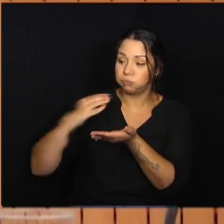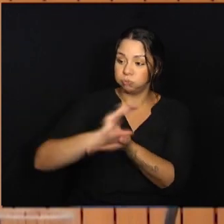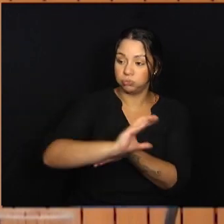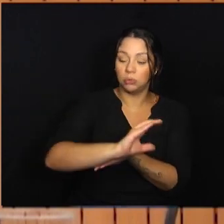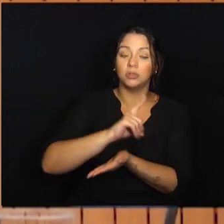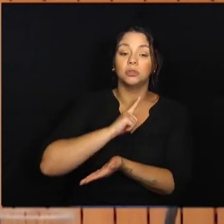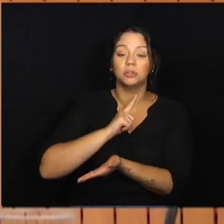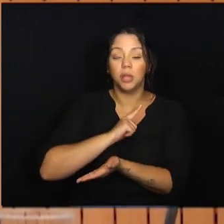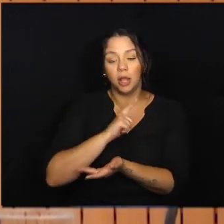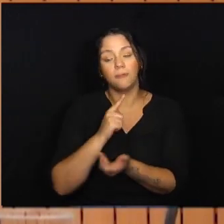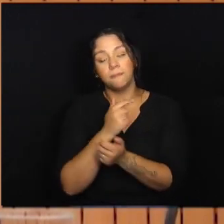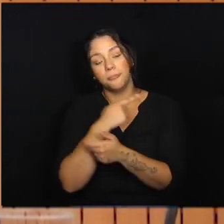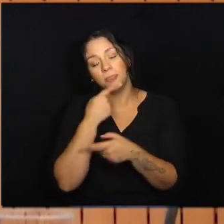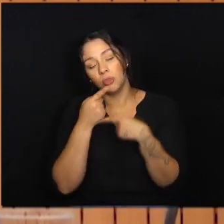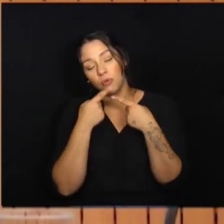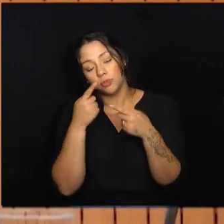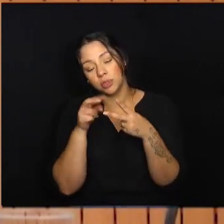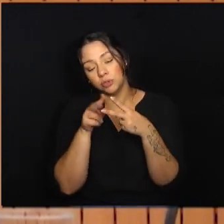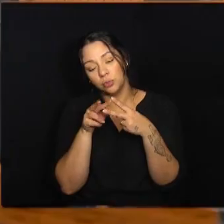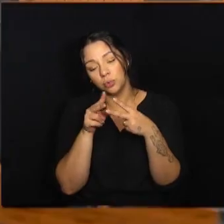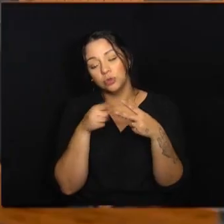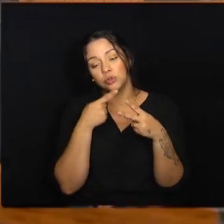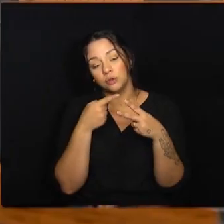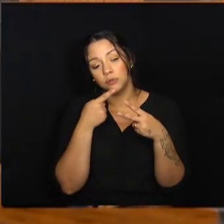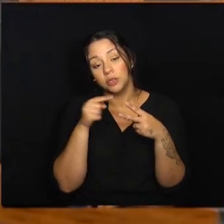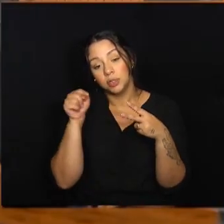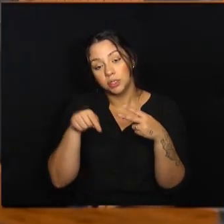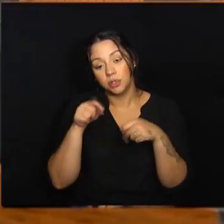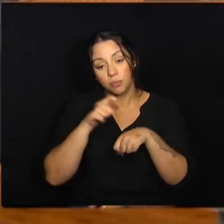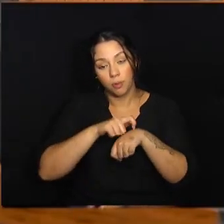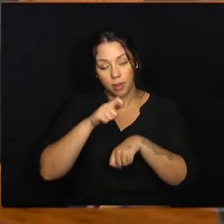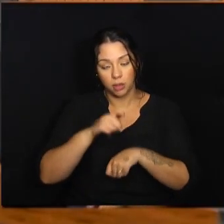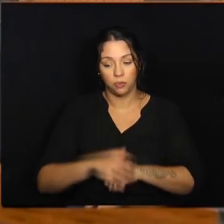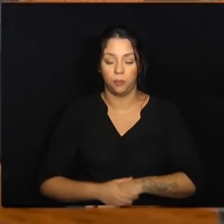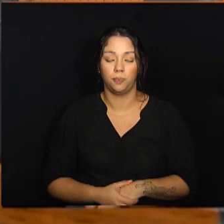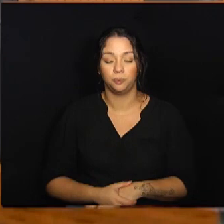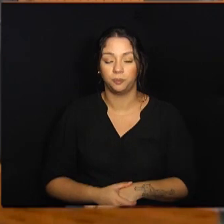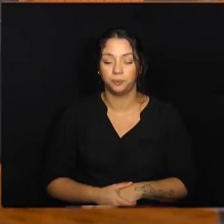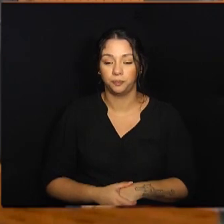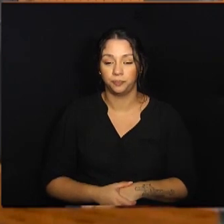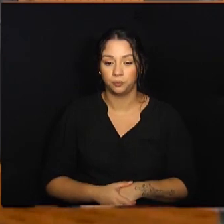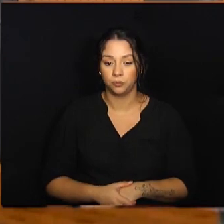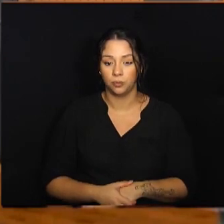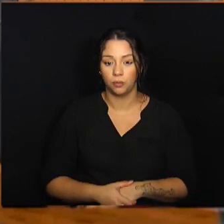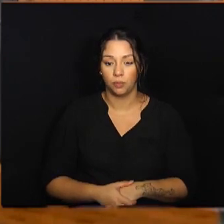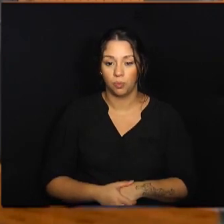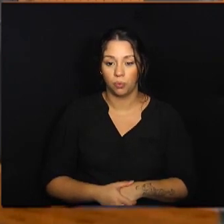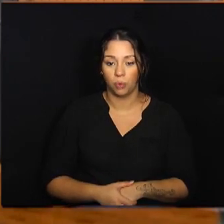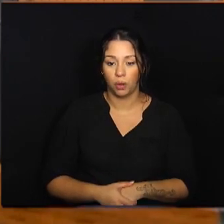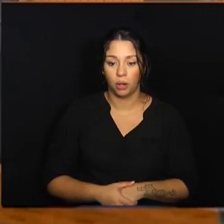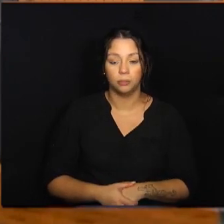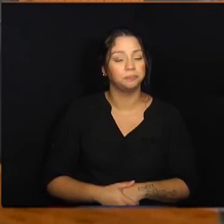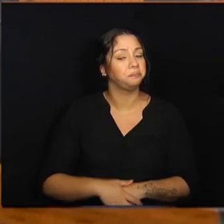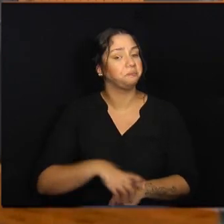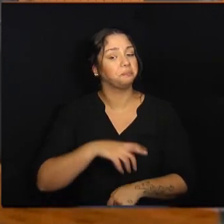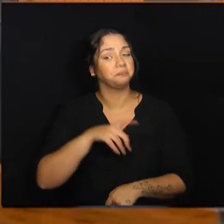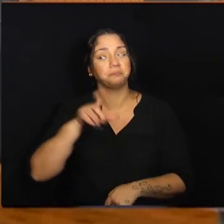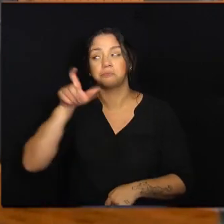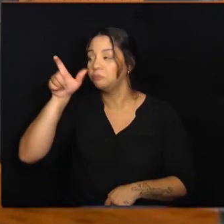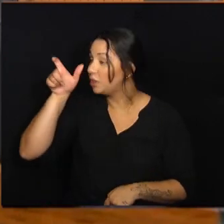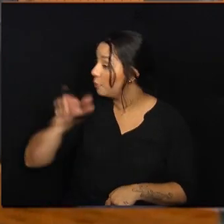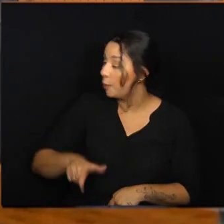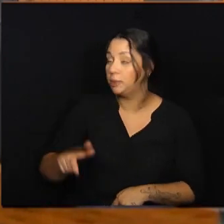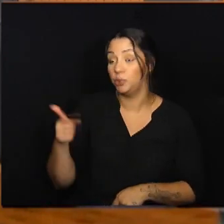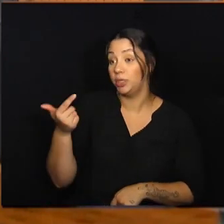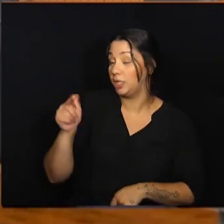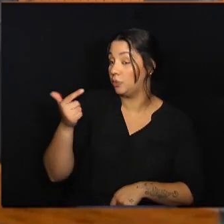que eu tenho aqui para esse momento. Quem não tem pessoa jurídica, né, ou seja, uma empresa aberta, pode